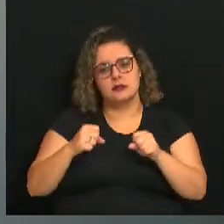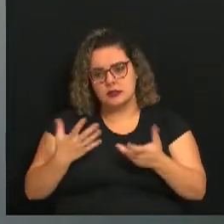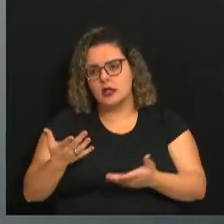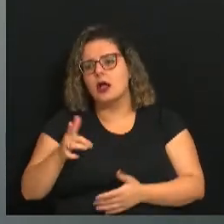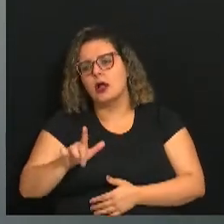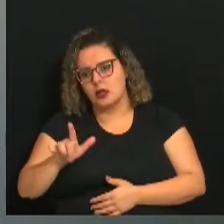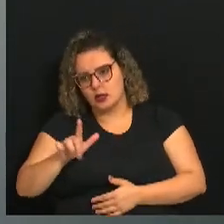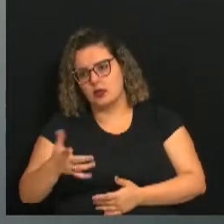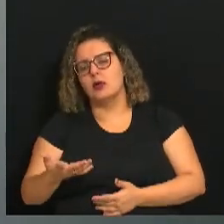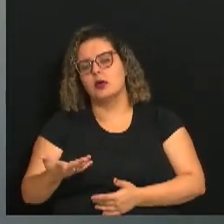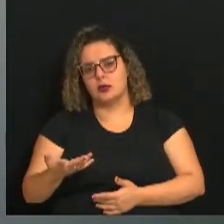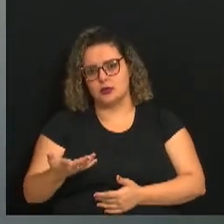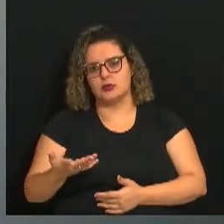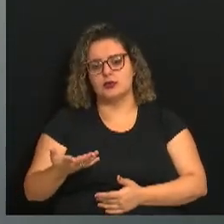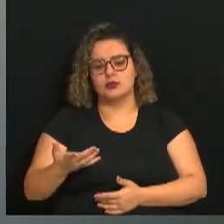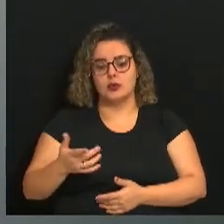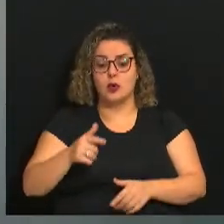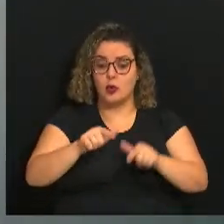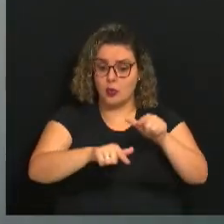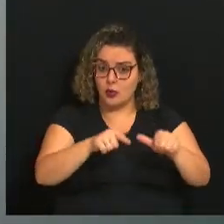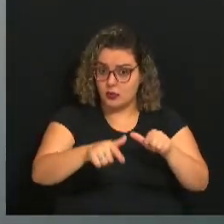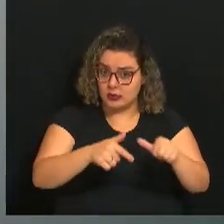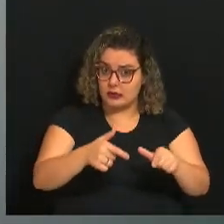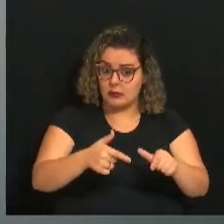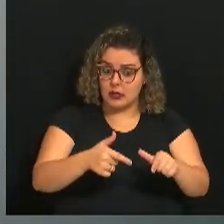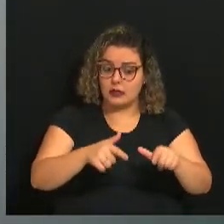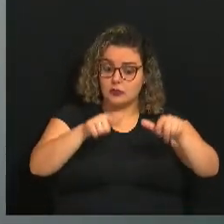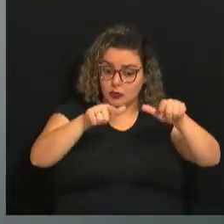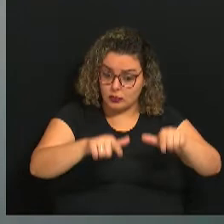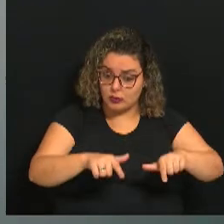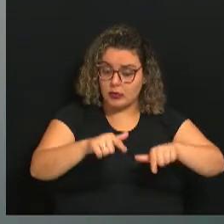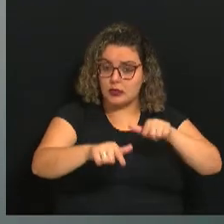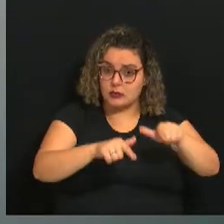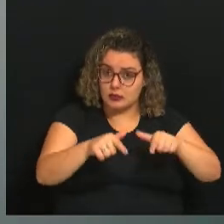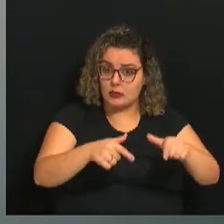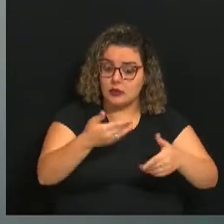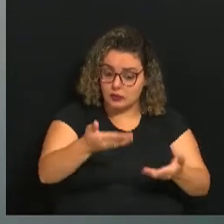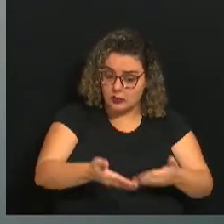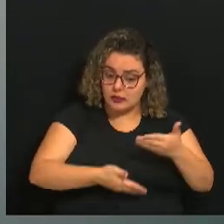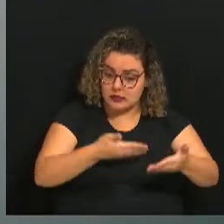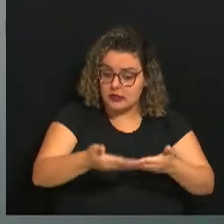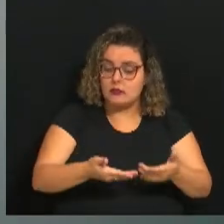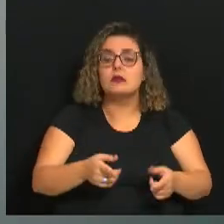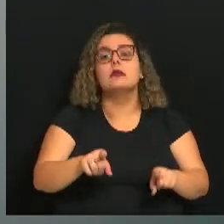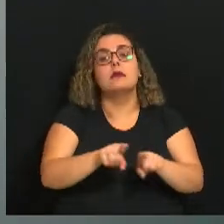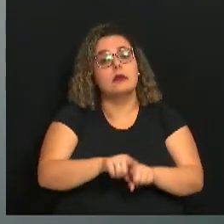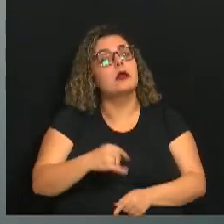do trabalhador é importante, sim, a gente tem que debater isso, sim, mas, de maneira geral,